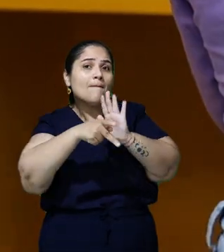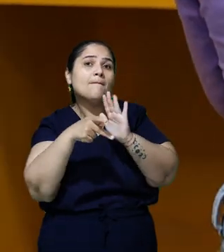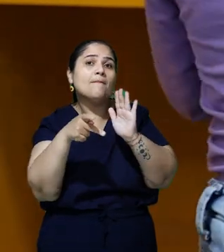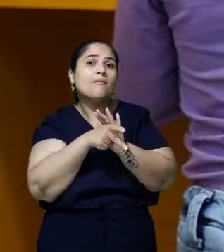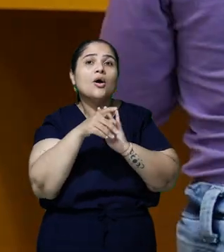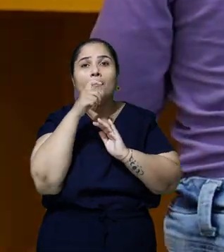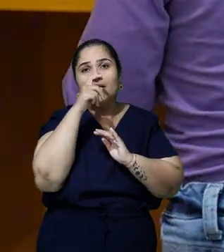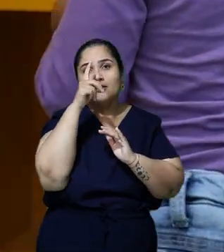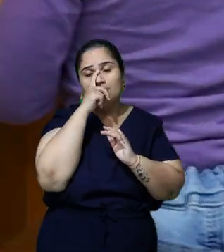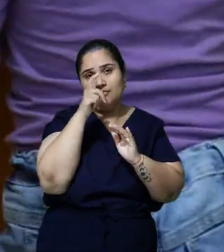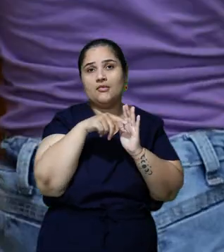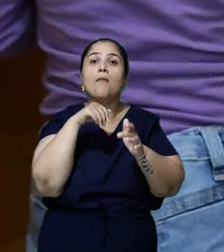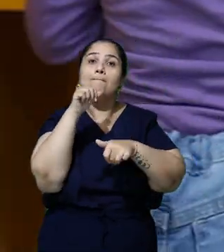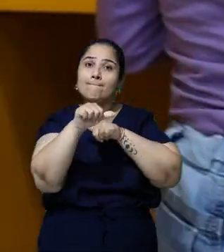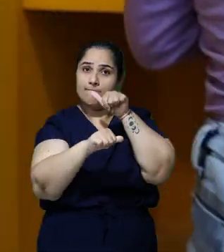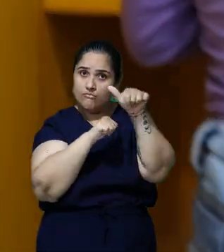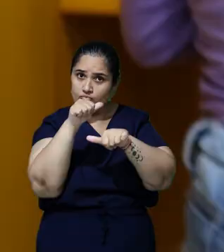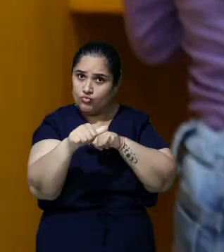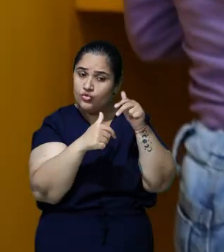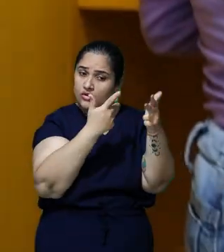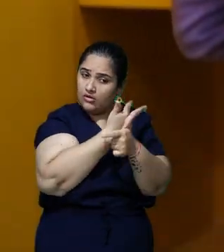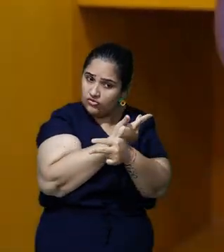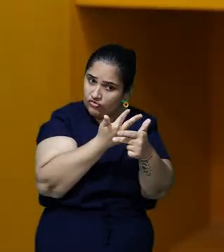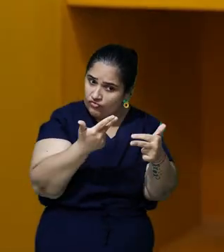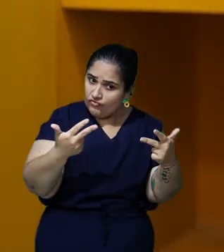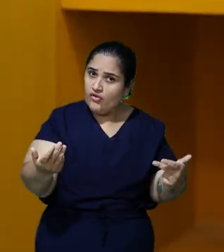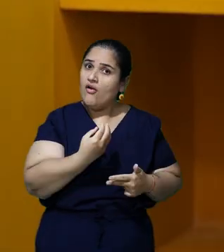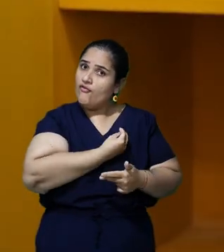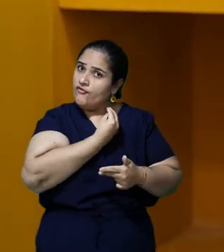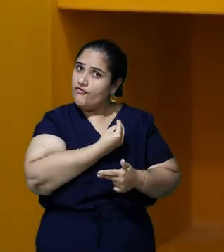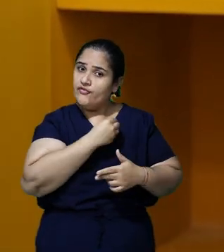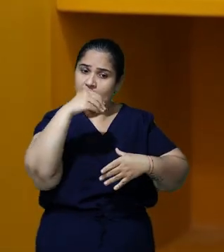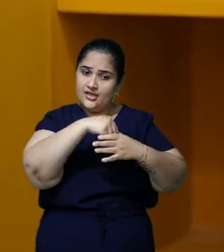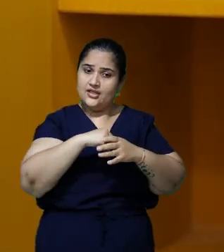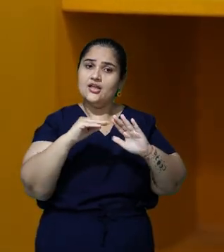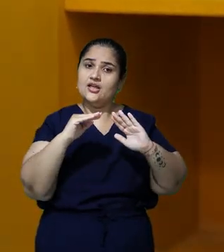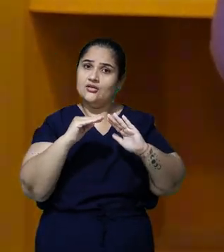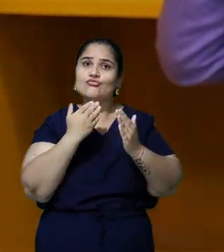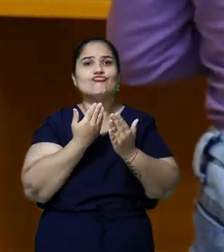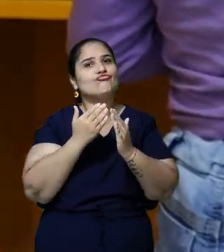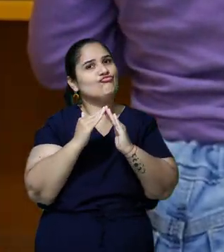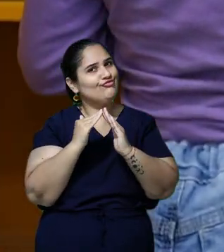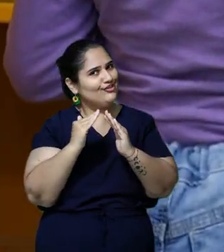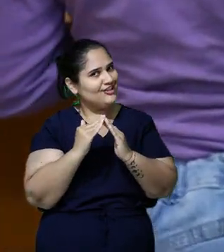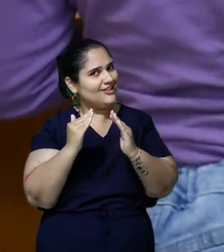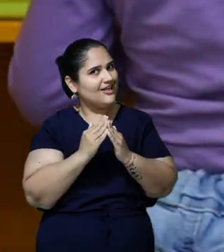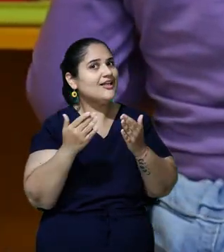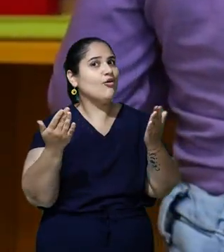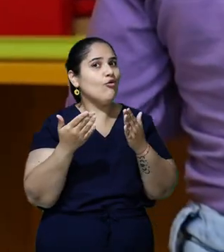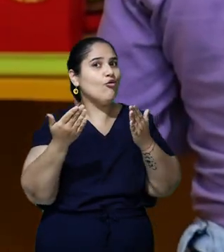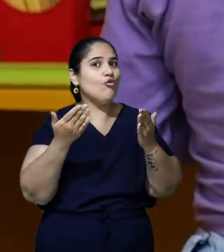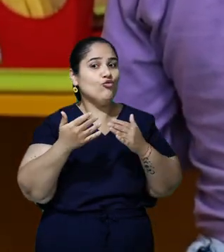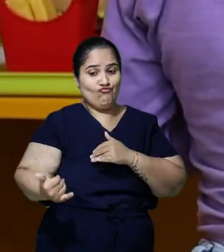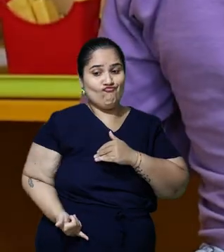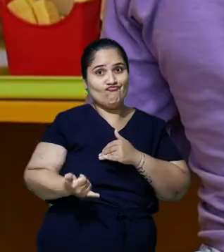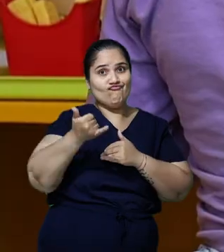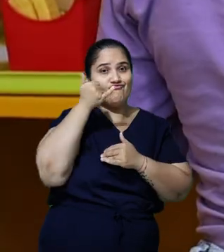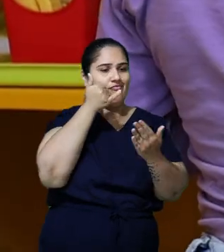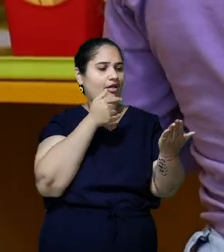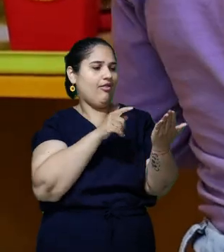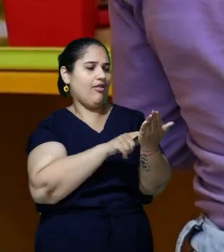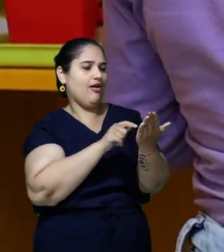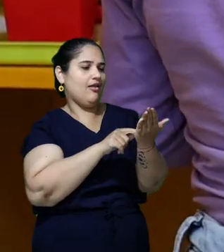alguns estilos de vida, né? Hoje o celular aí tá... O